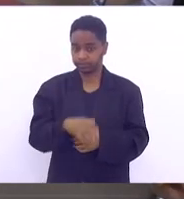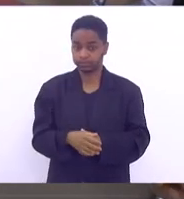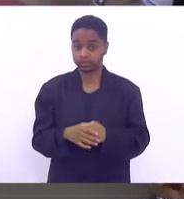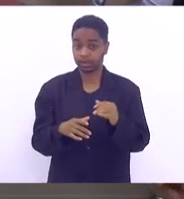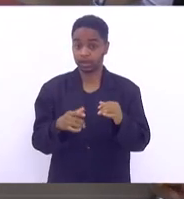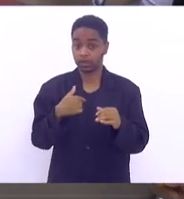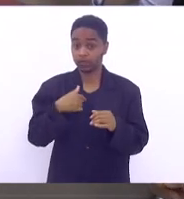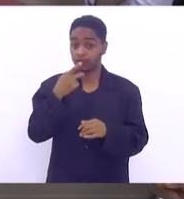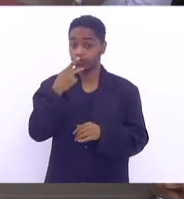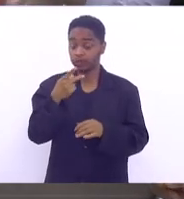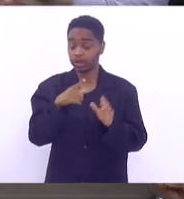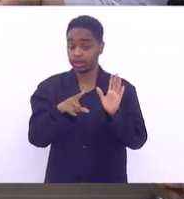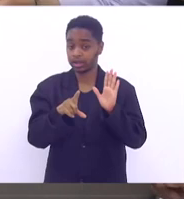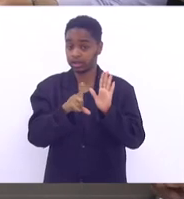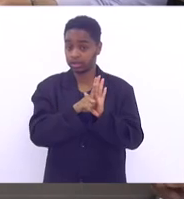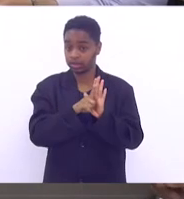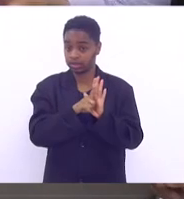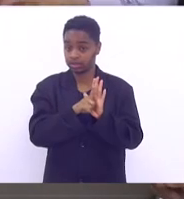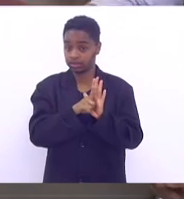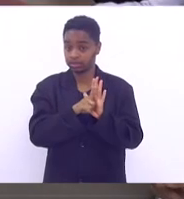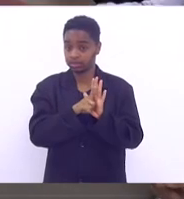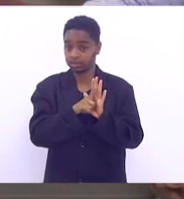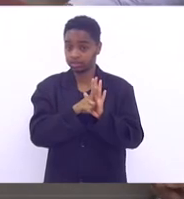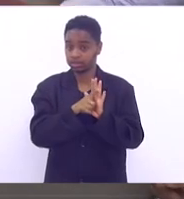que eu falava é a Lei